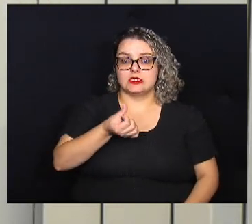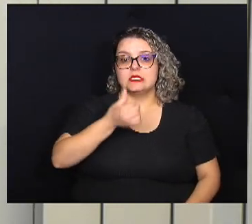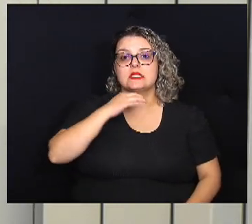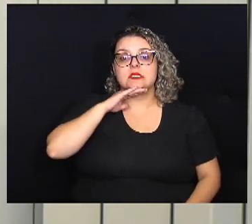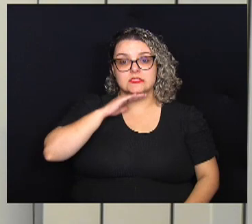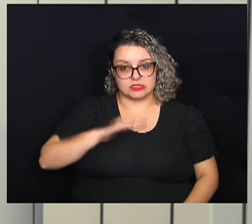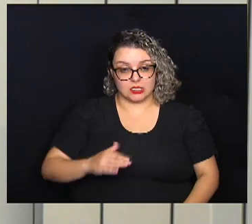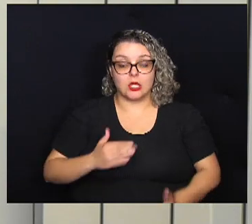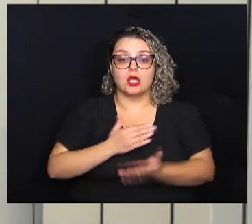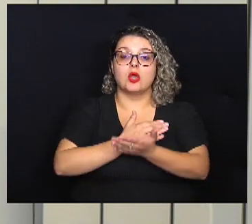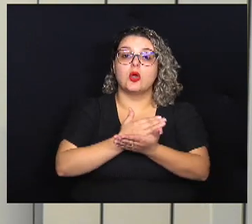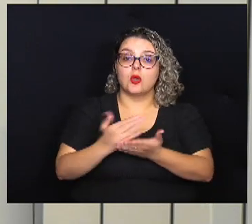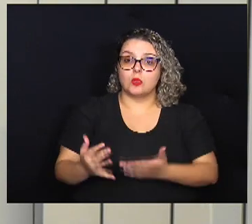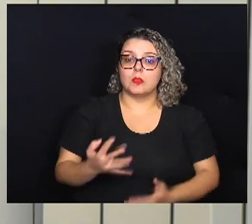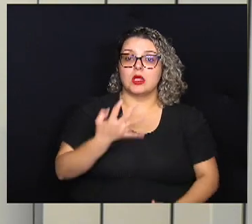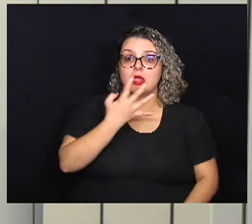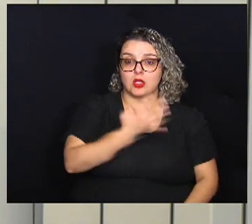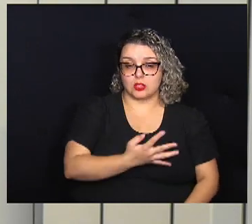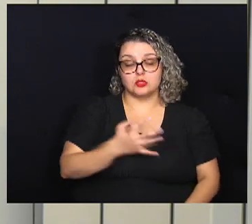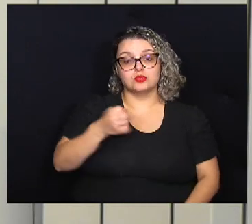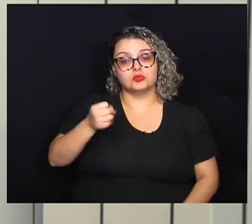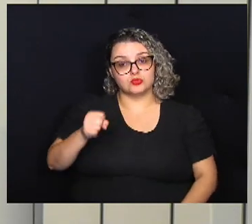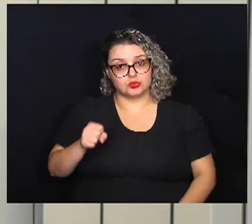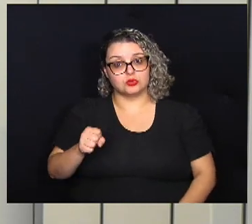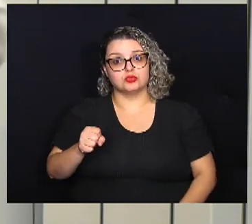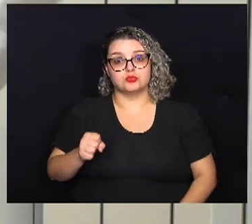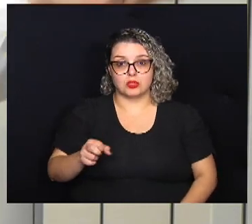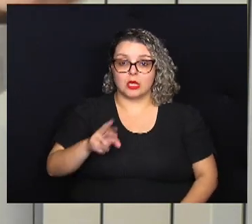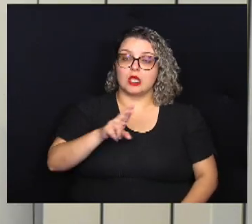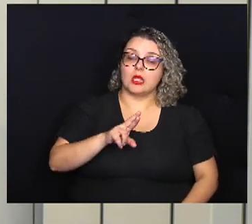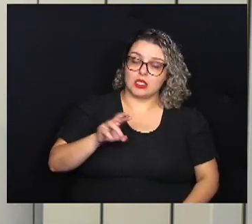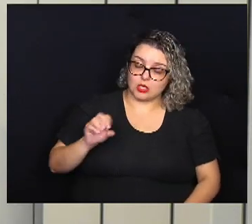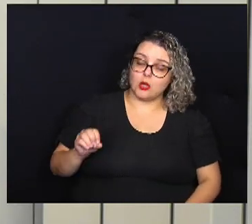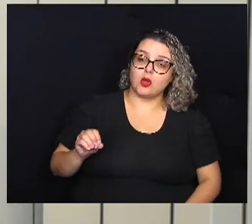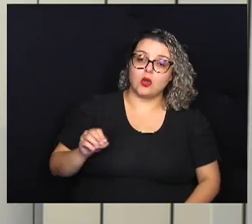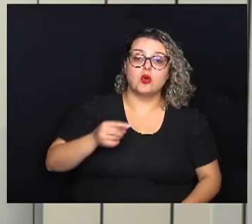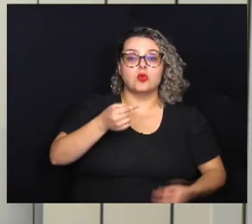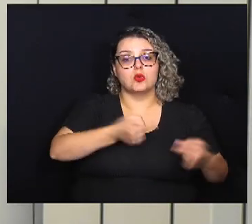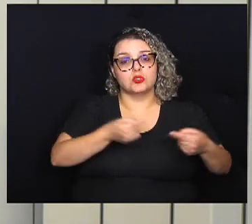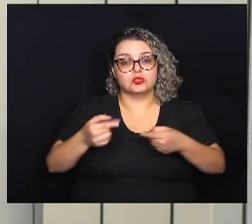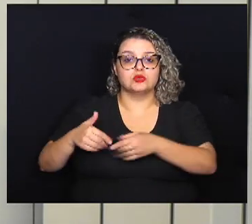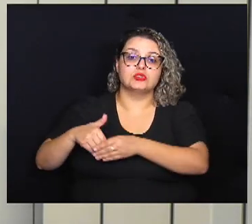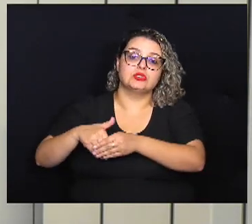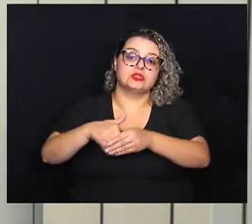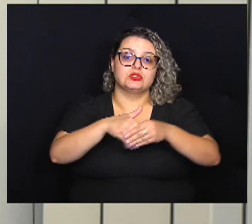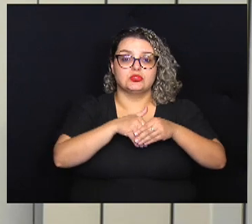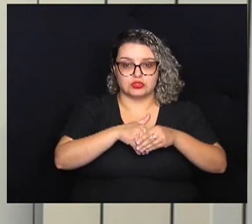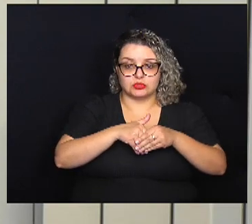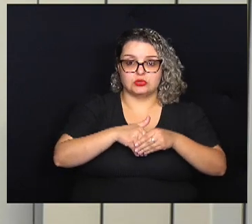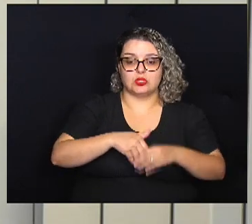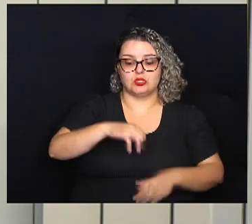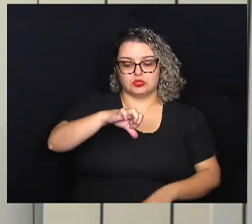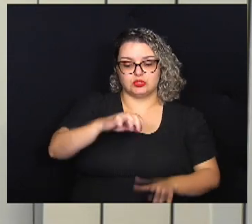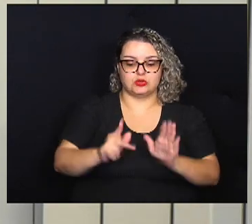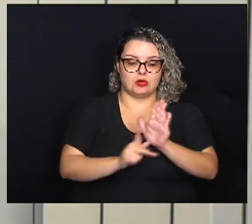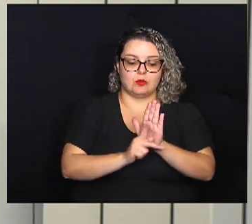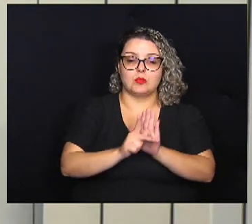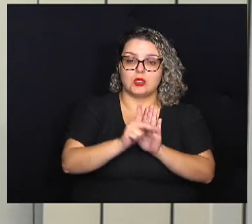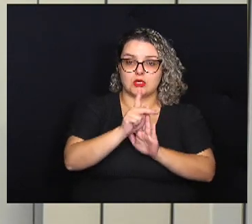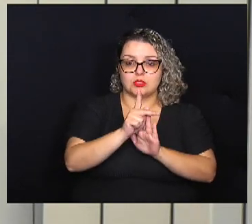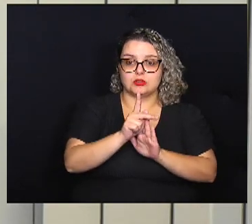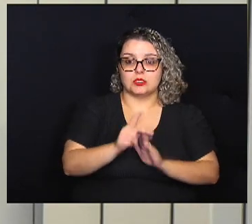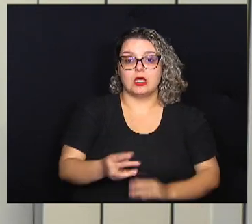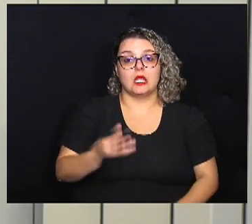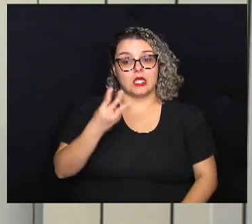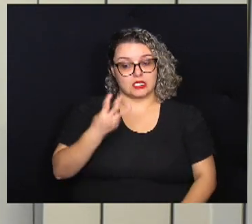tarde começa a 48ª reunião ordinária com as discussões e votações dos 9 projetos, as